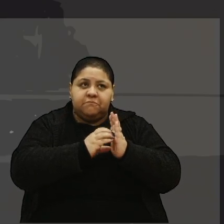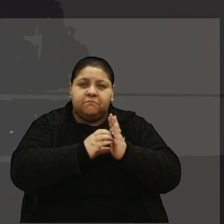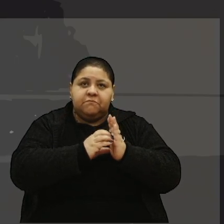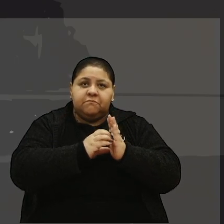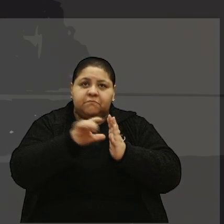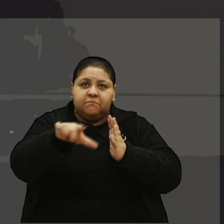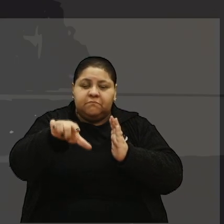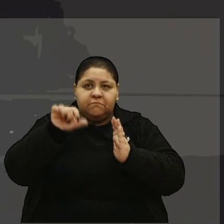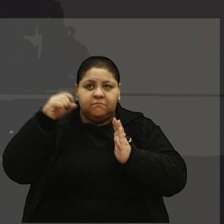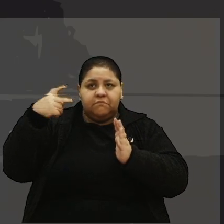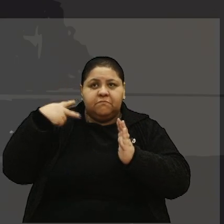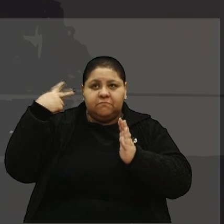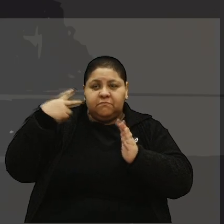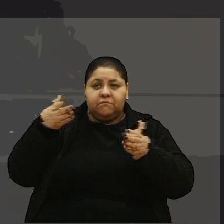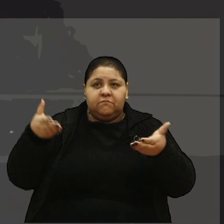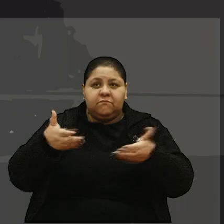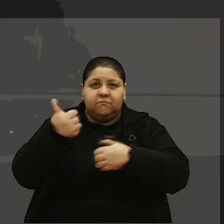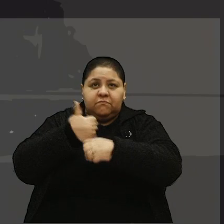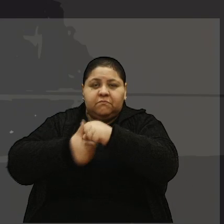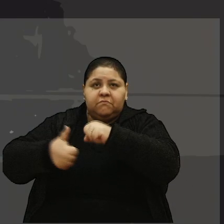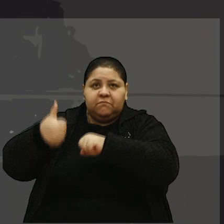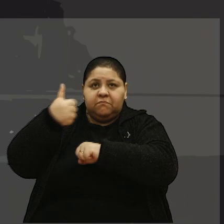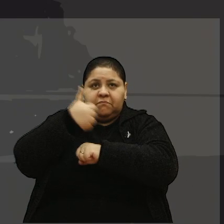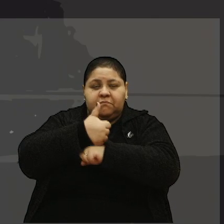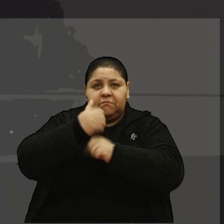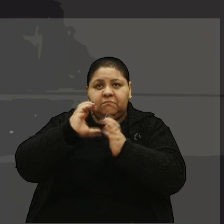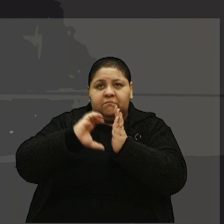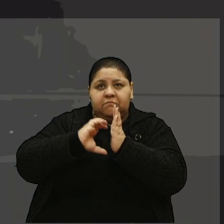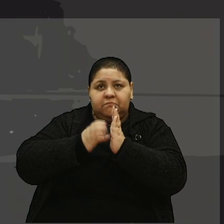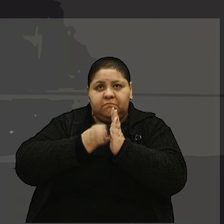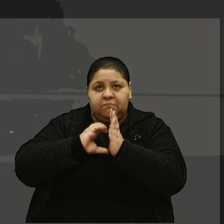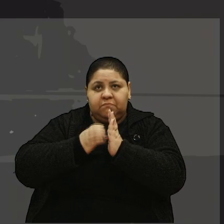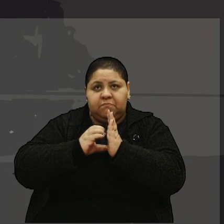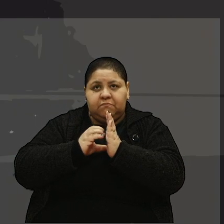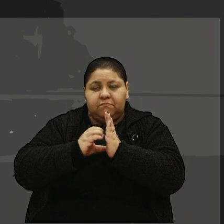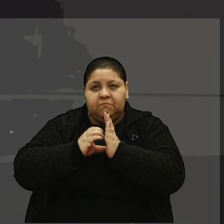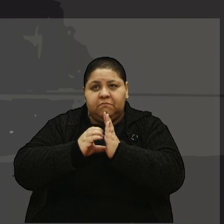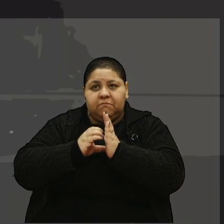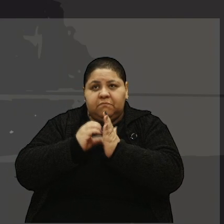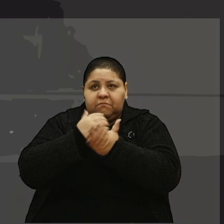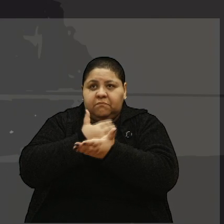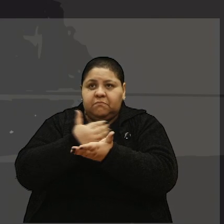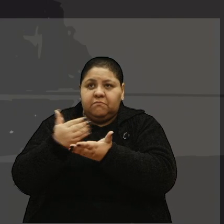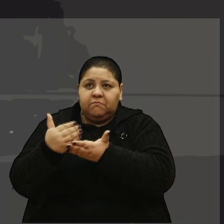candidato a vereador, hoje suplente do partido, assumindo